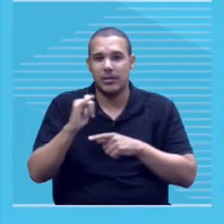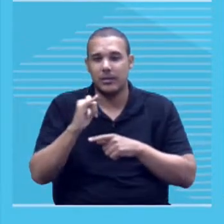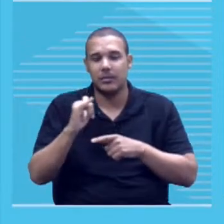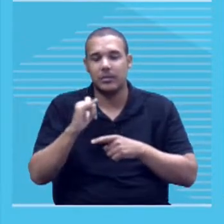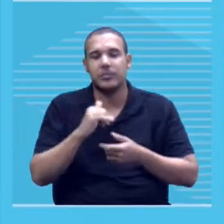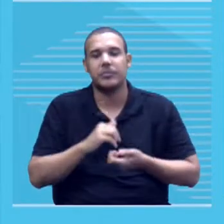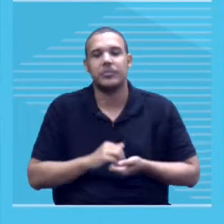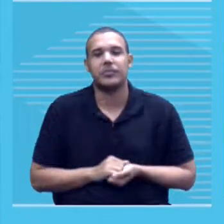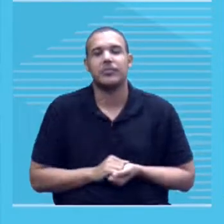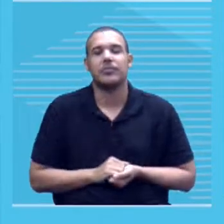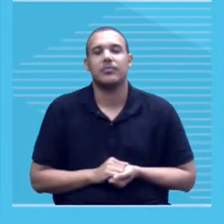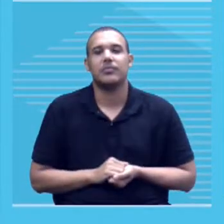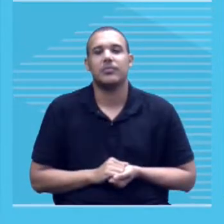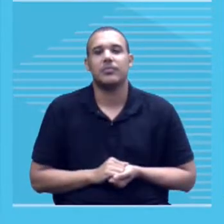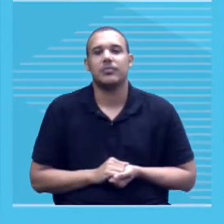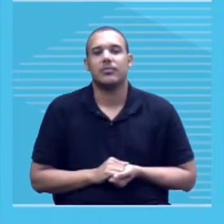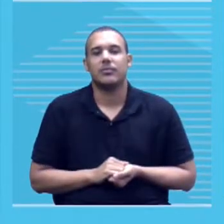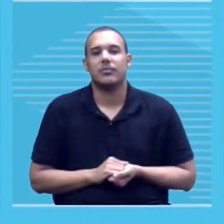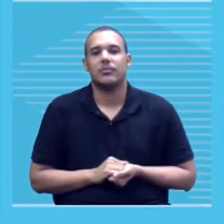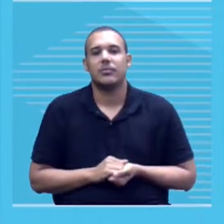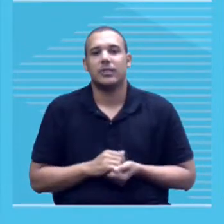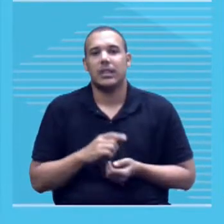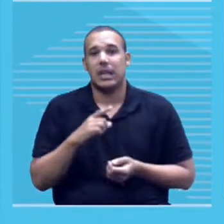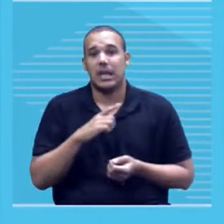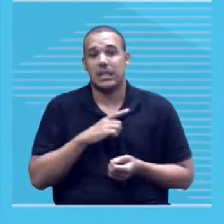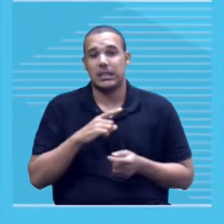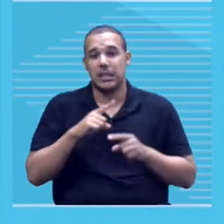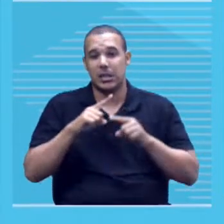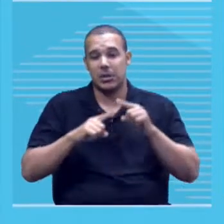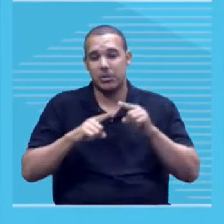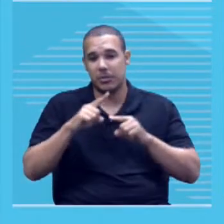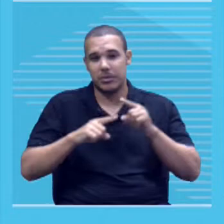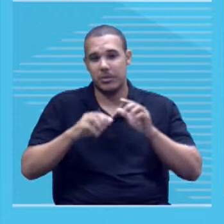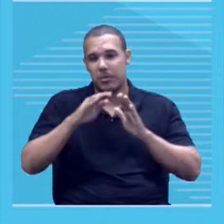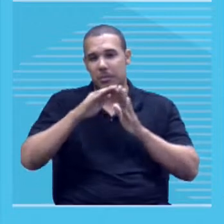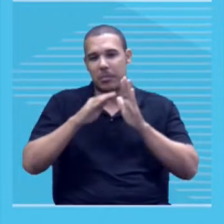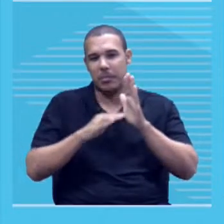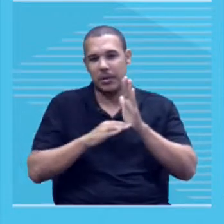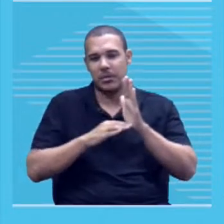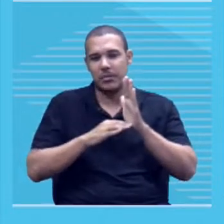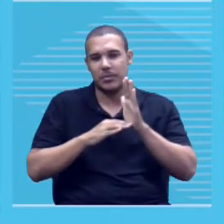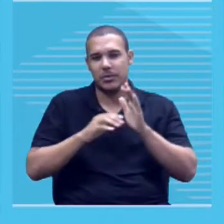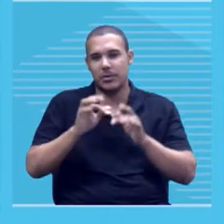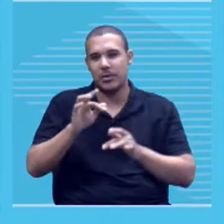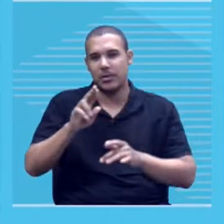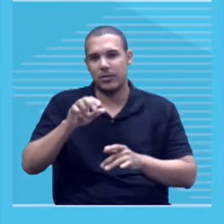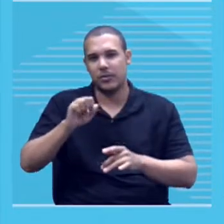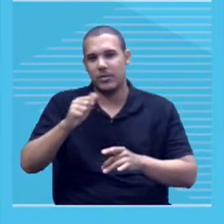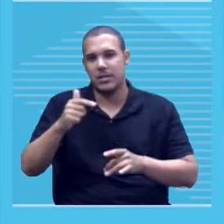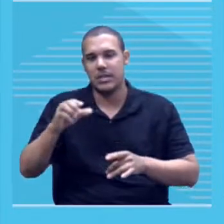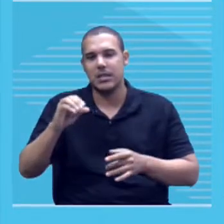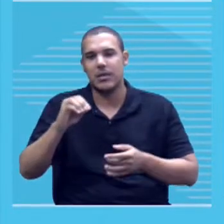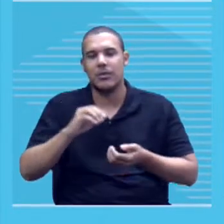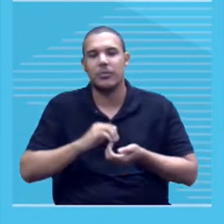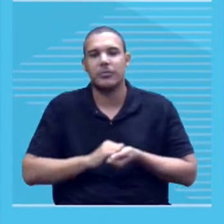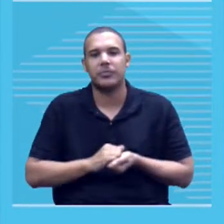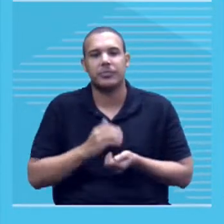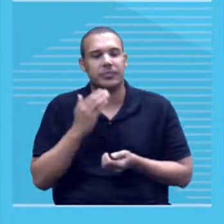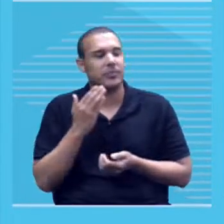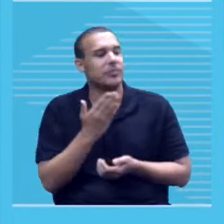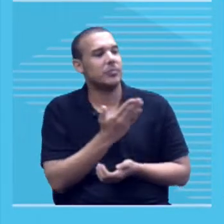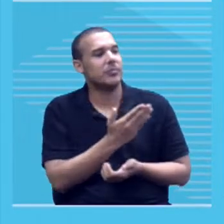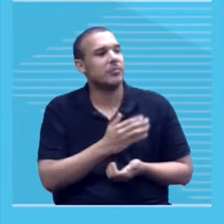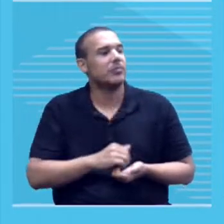do fusível. Os fusíveis são constituídos de um material de baixo ponto de fusão, como estanho, por exemplo, e se fundem